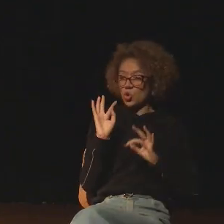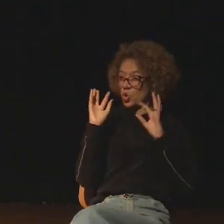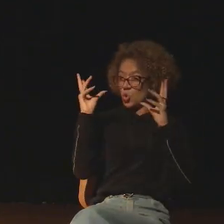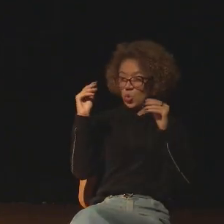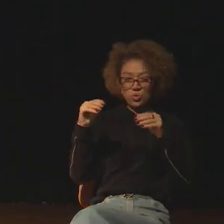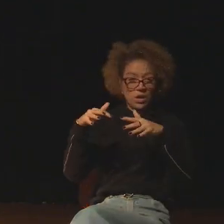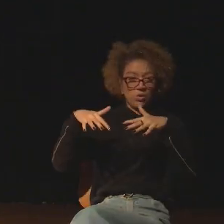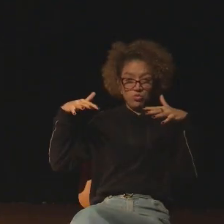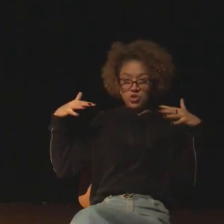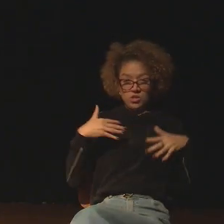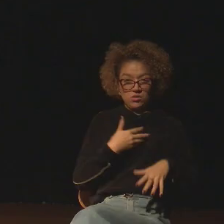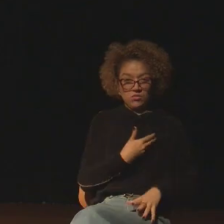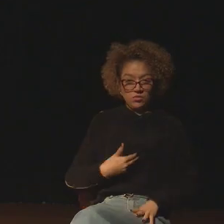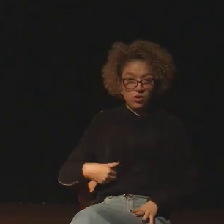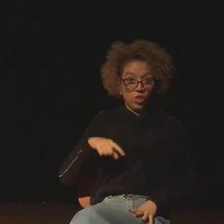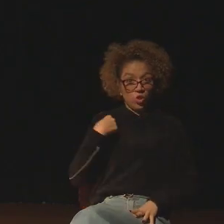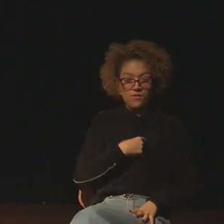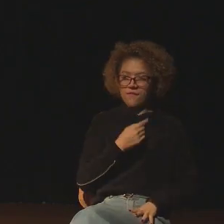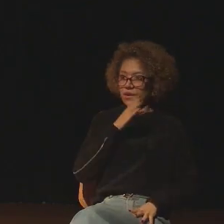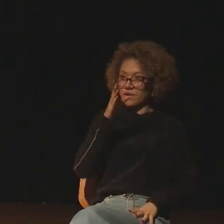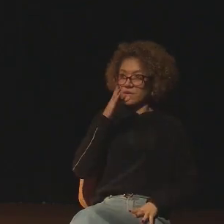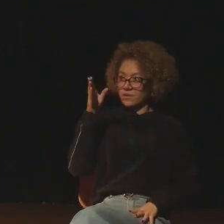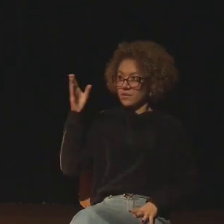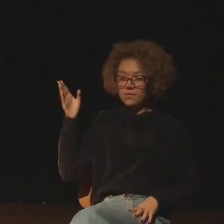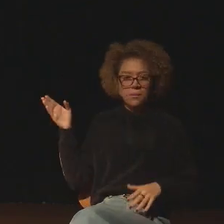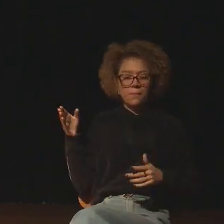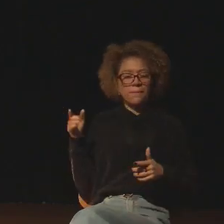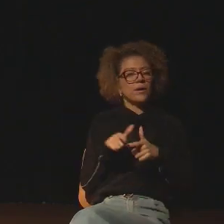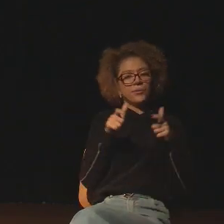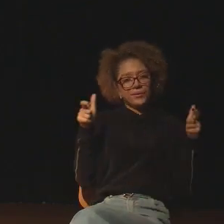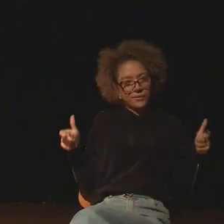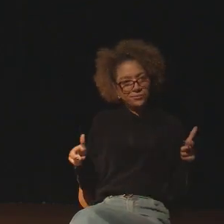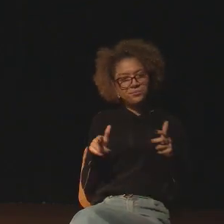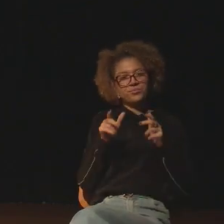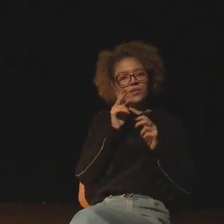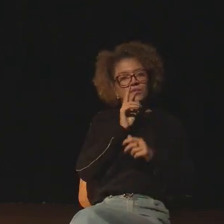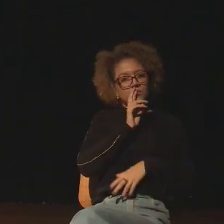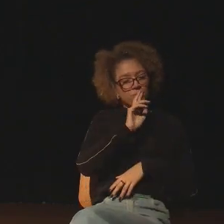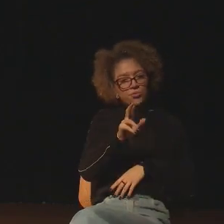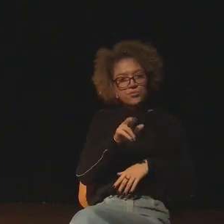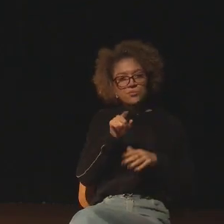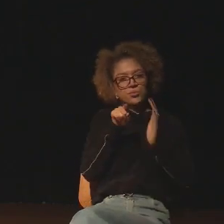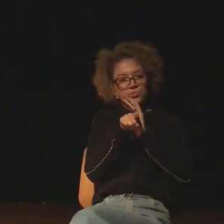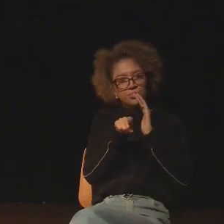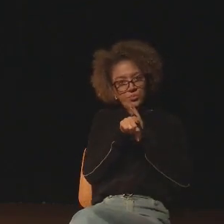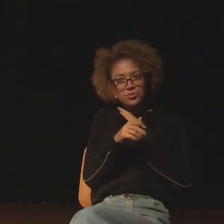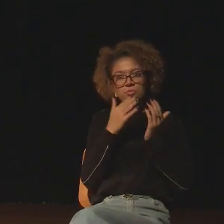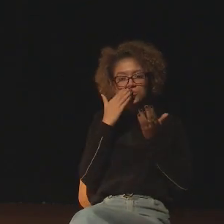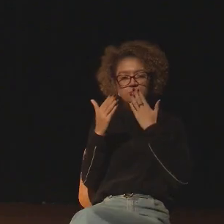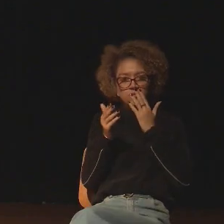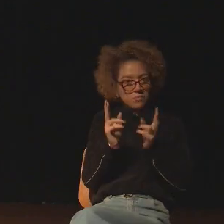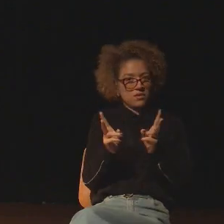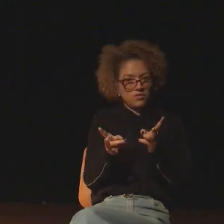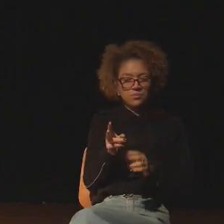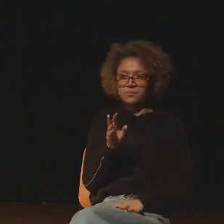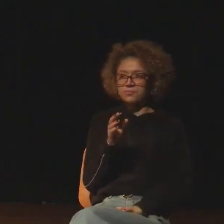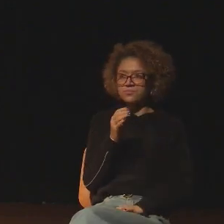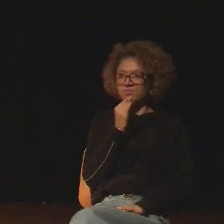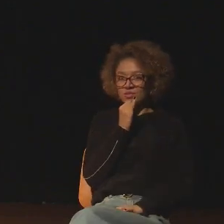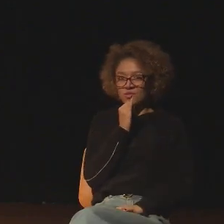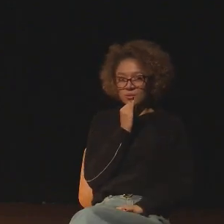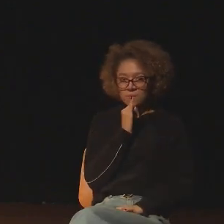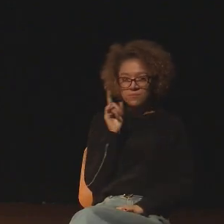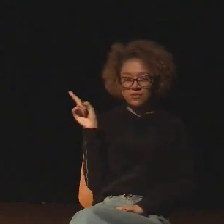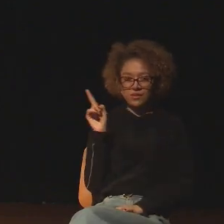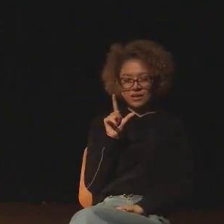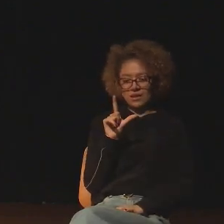que a gente tem feito. Essa é uma preocupação que sempre aparece. Isso apareceu, para citar um caso próximo de vocês, na Leôncio